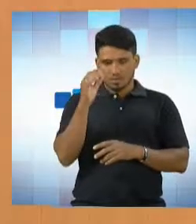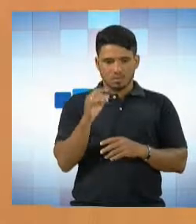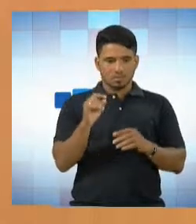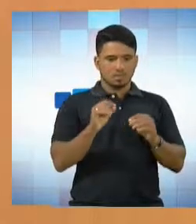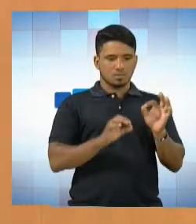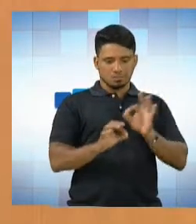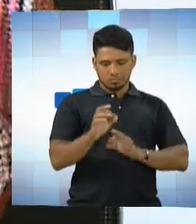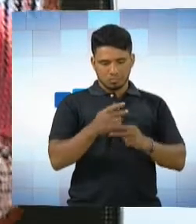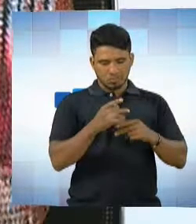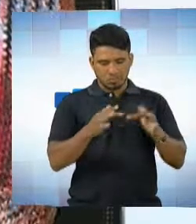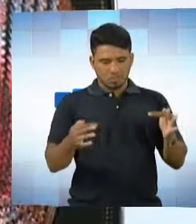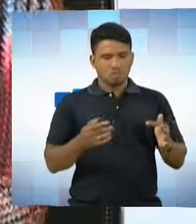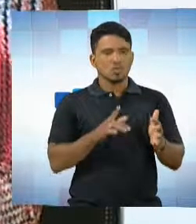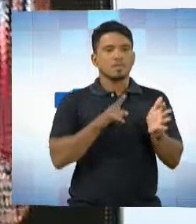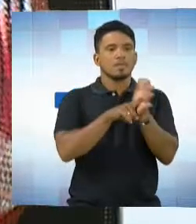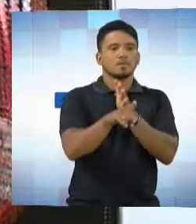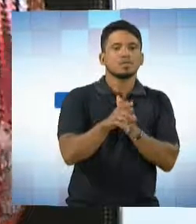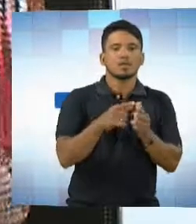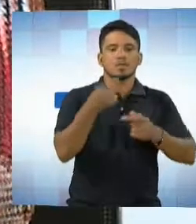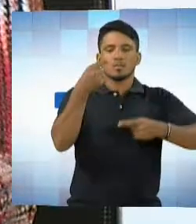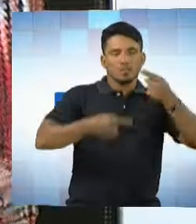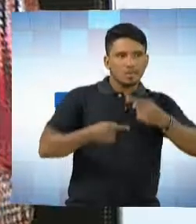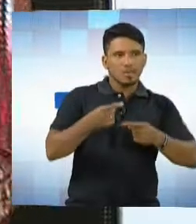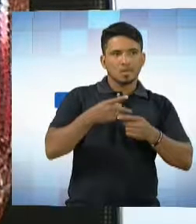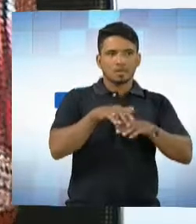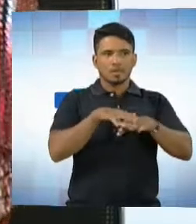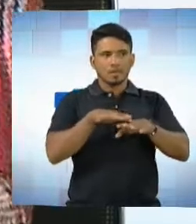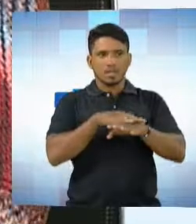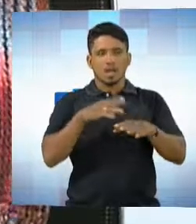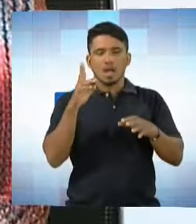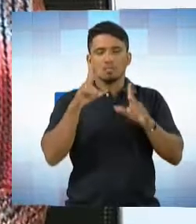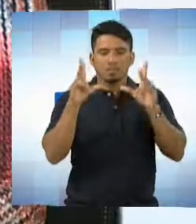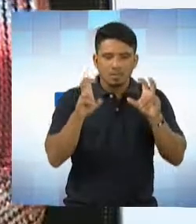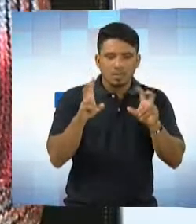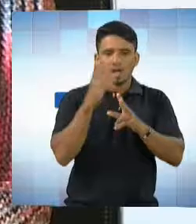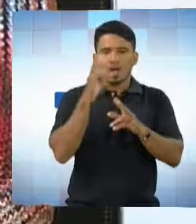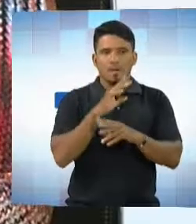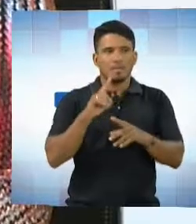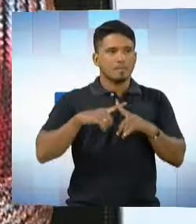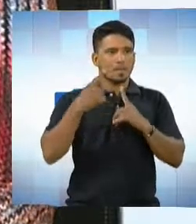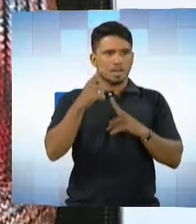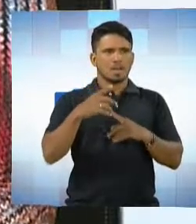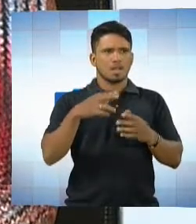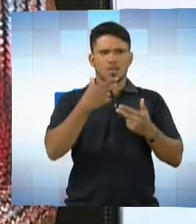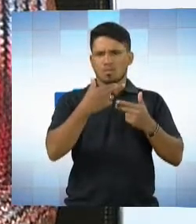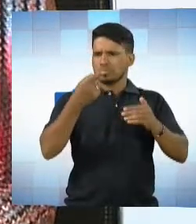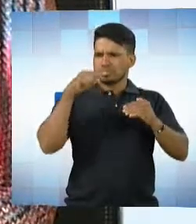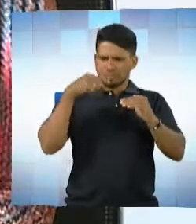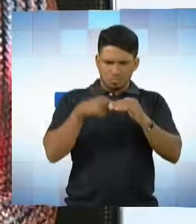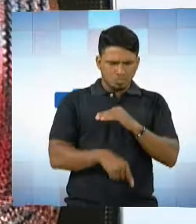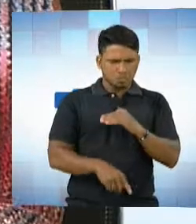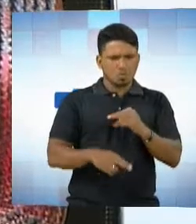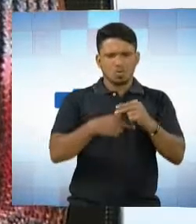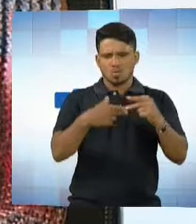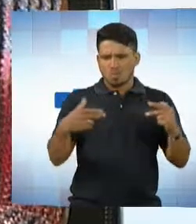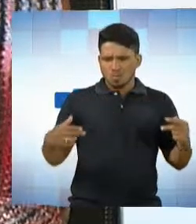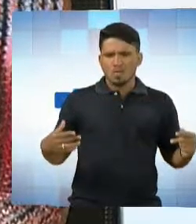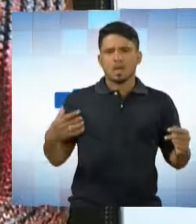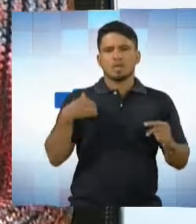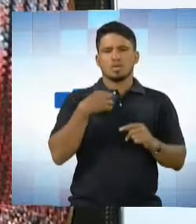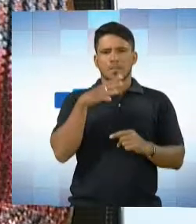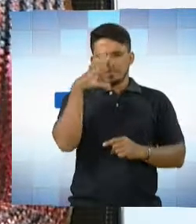matéria trivial. Entrevistava aqui um político, falava com ele sobre determinado assunto e tal. Lá não, lá é muito mais amplo o leque de